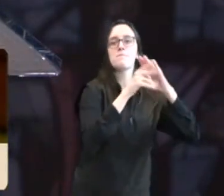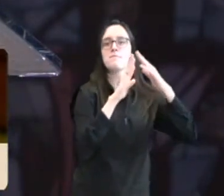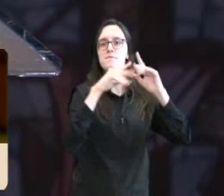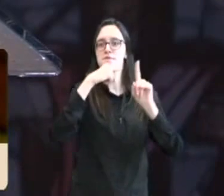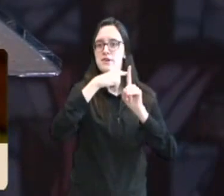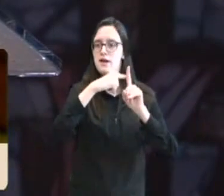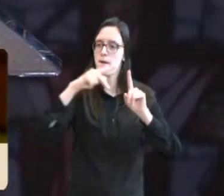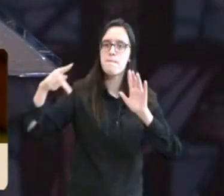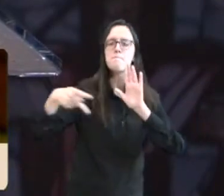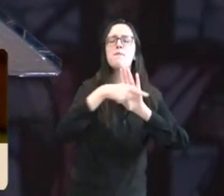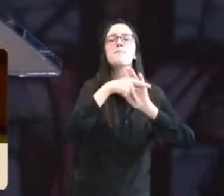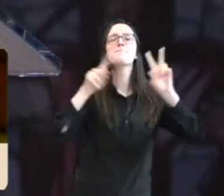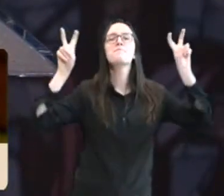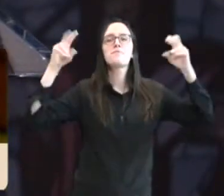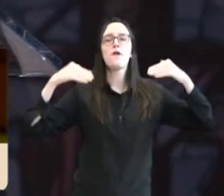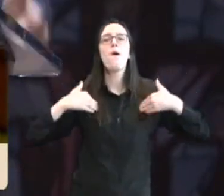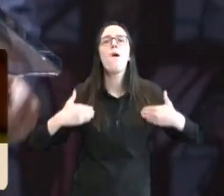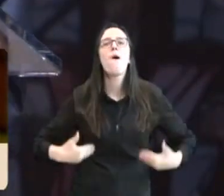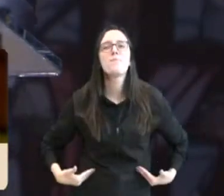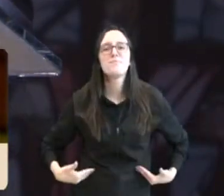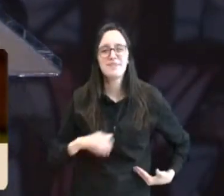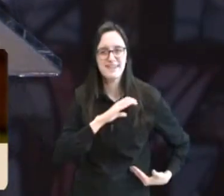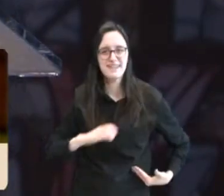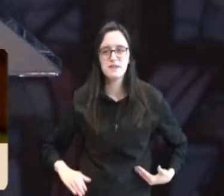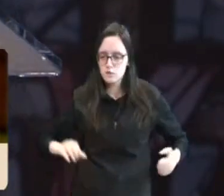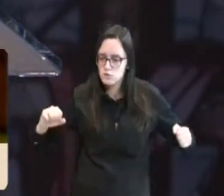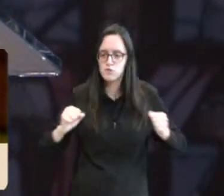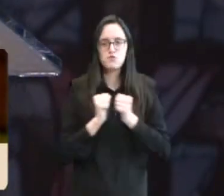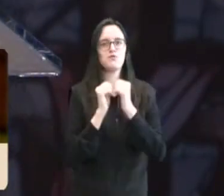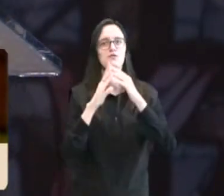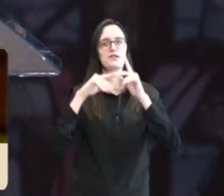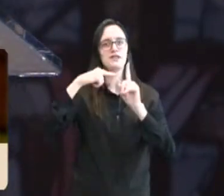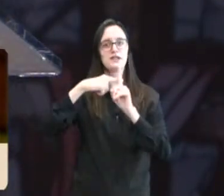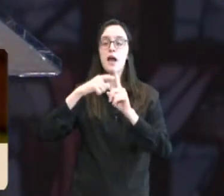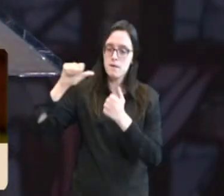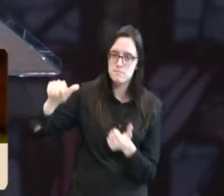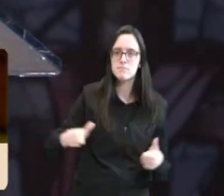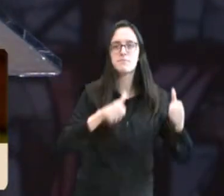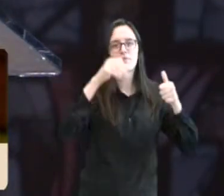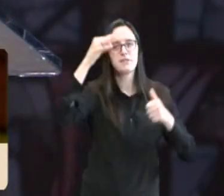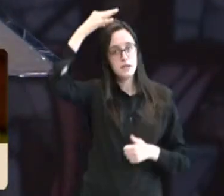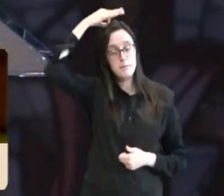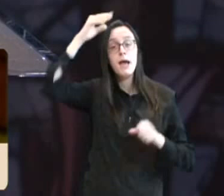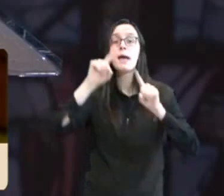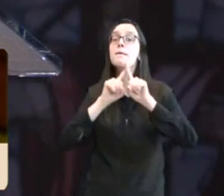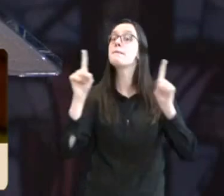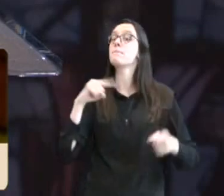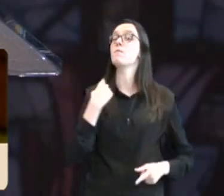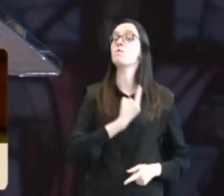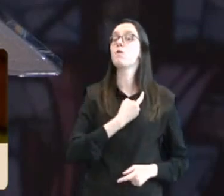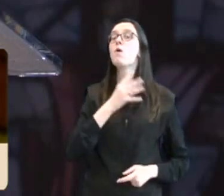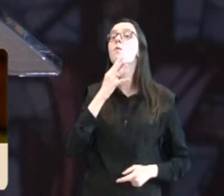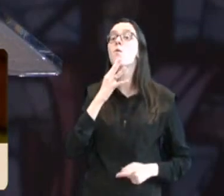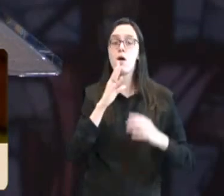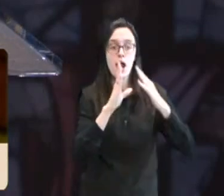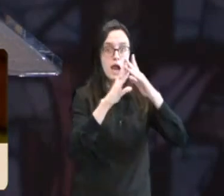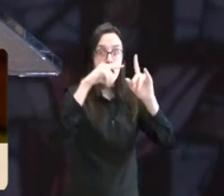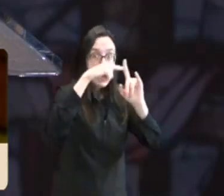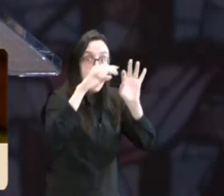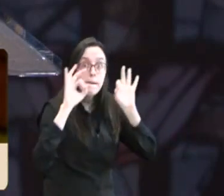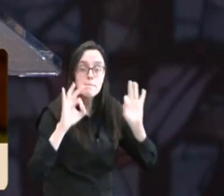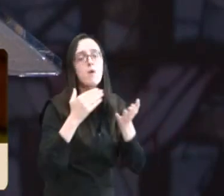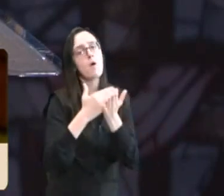de Cristo e batizados no Espírito Santo. Mas o fato, como nós conhecemos, ela começou